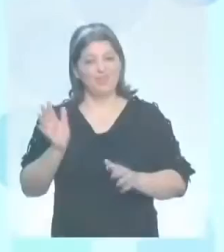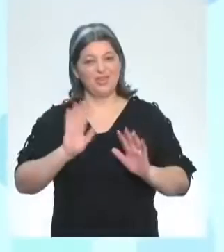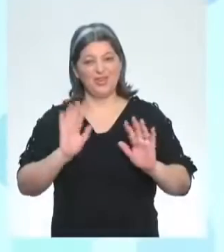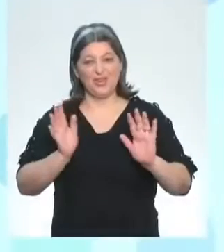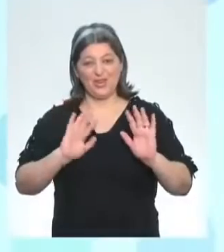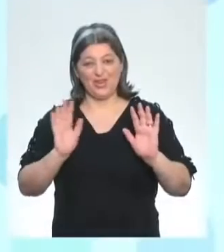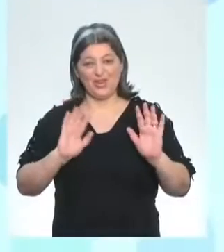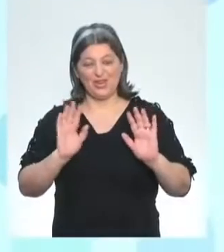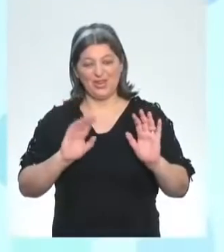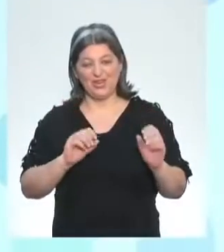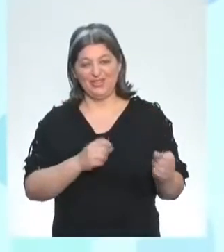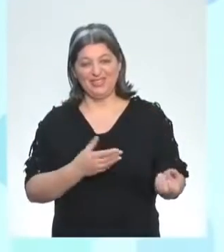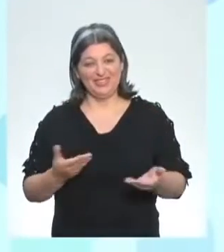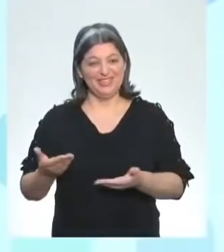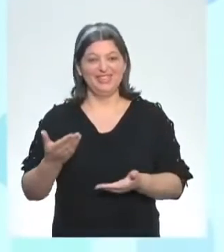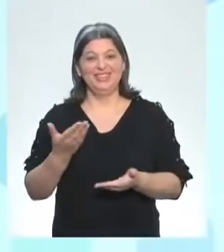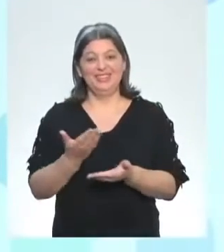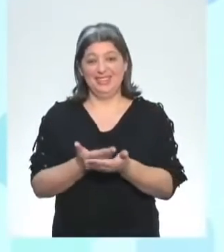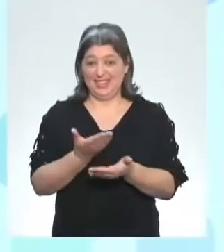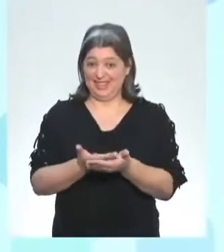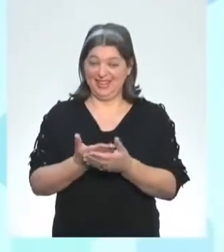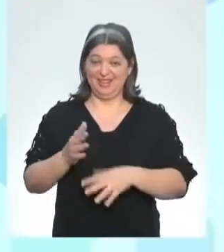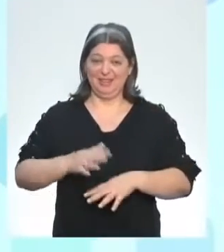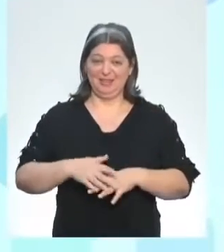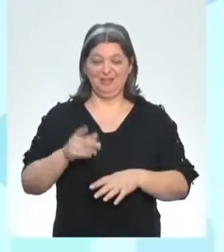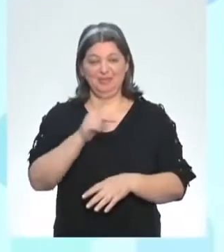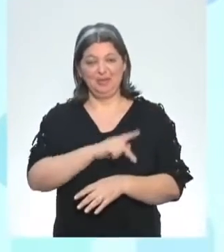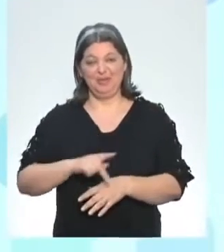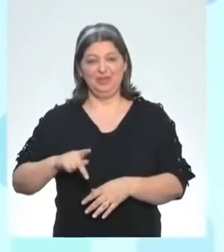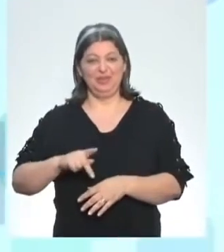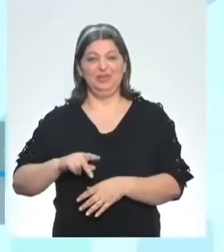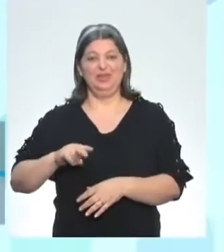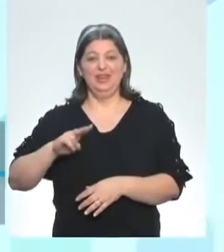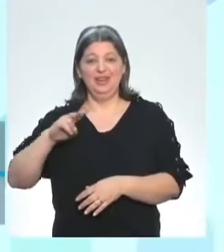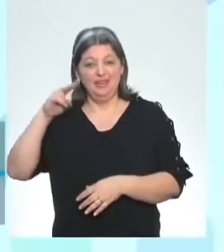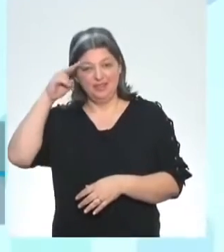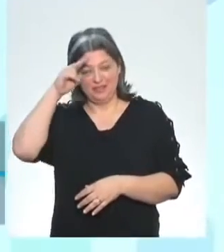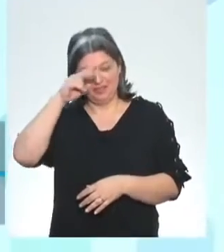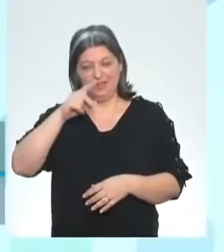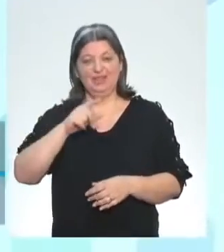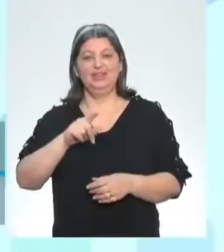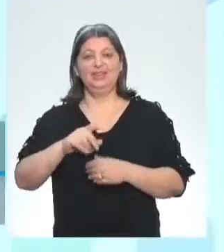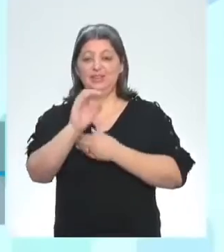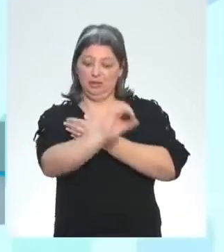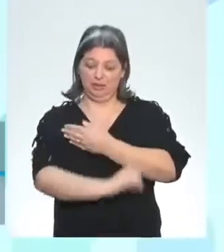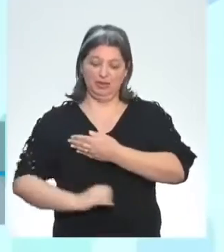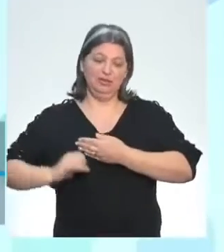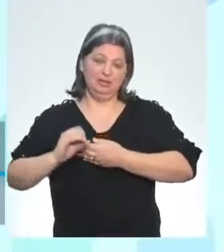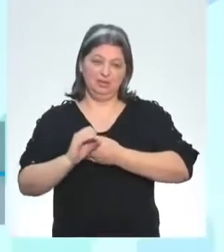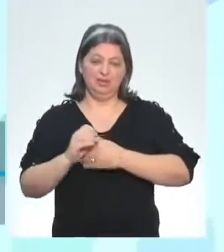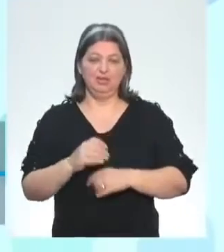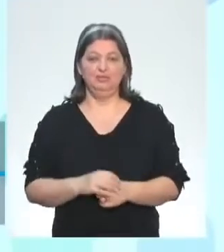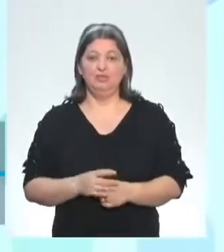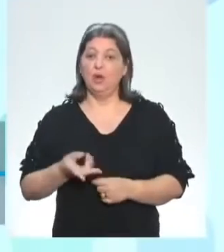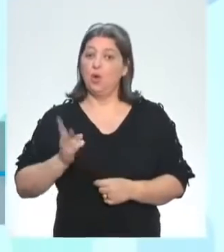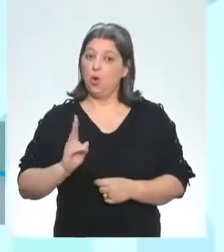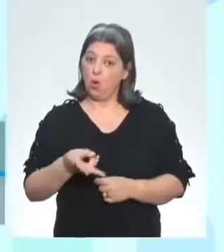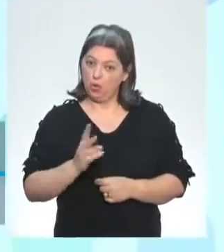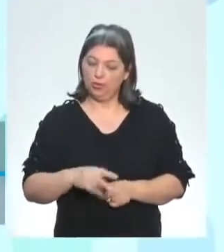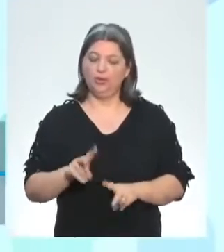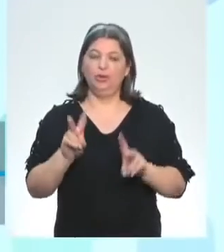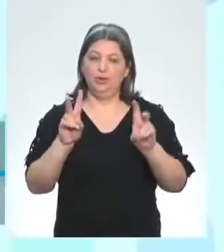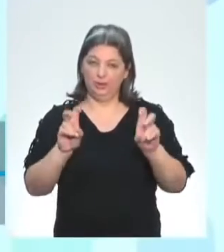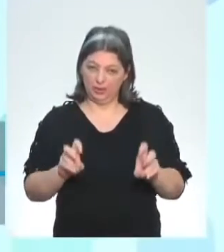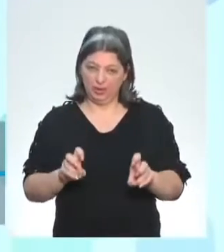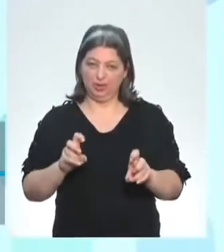Oi, gente, vamos chegando aqui para a aula de matemática. Eu sou a professora Viviane, professora de vocês aqui do Centro de Mídias. Vamos continuar a trabalhar a sequência